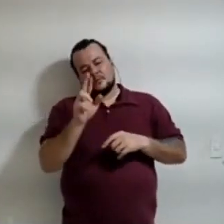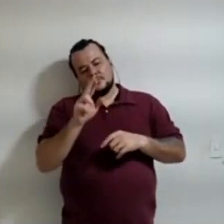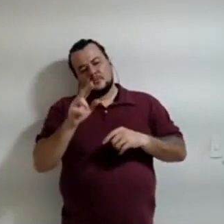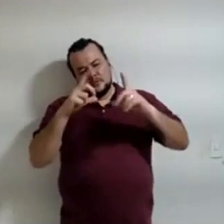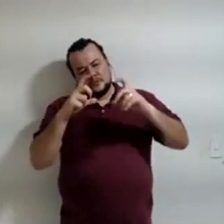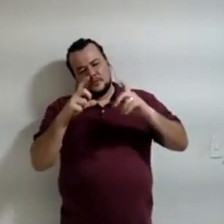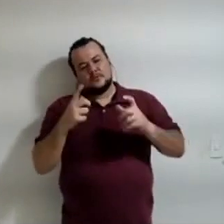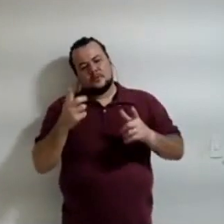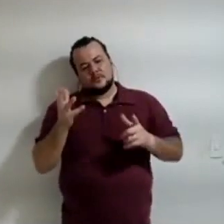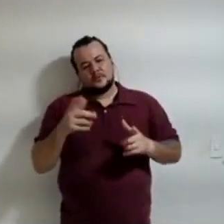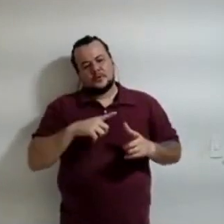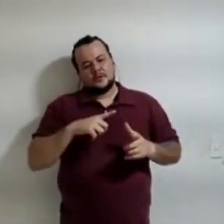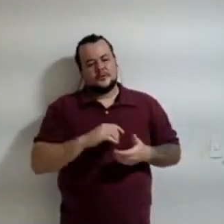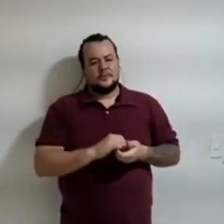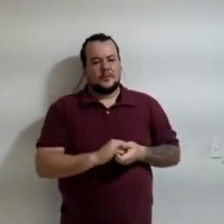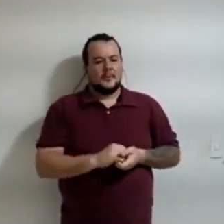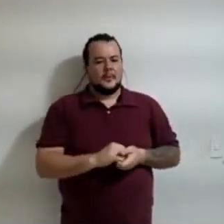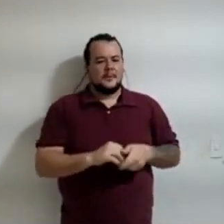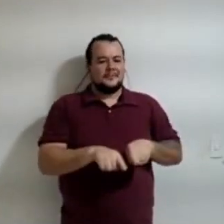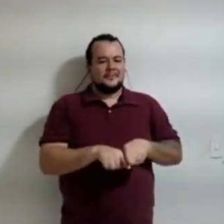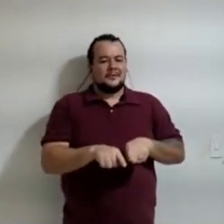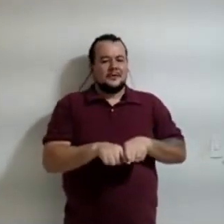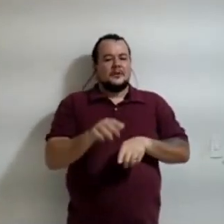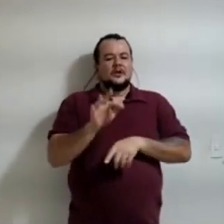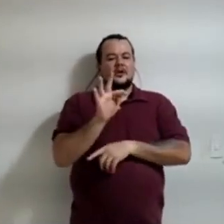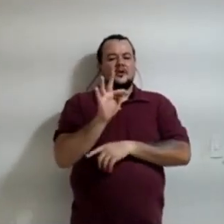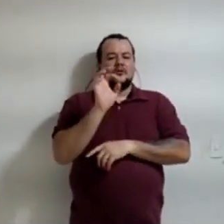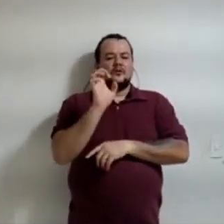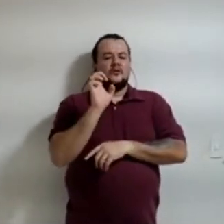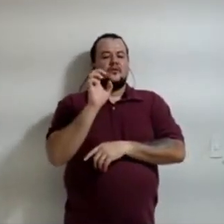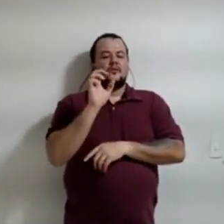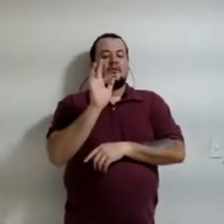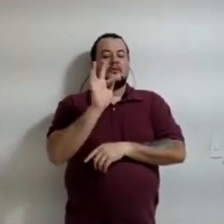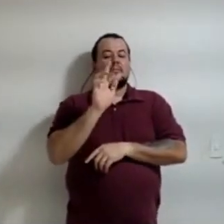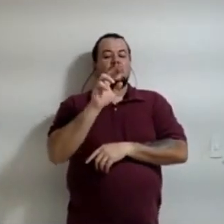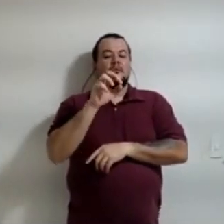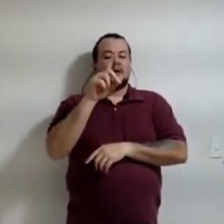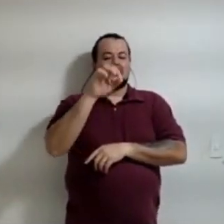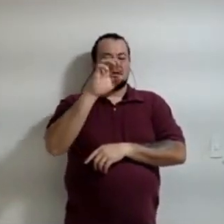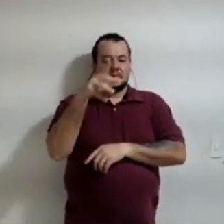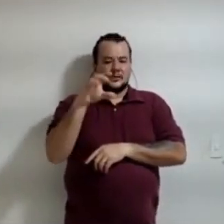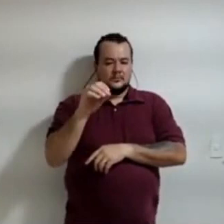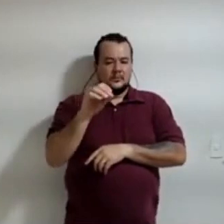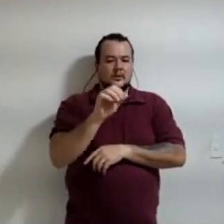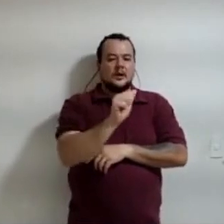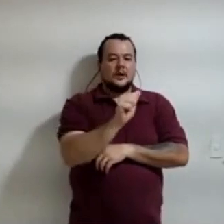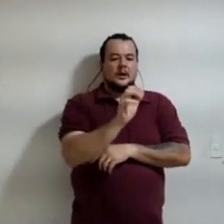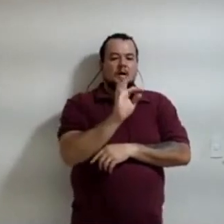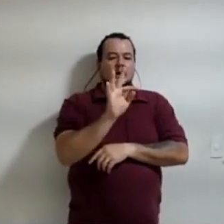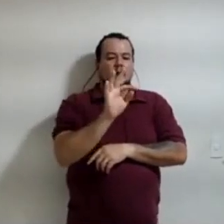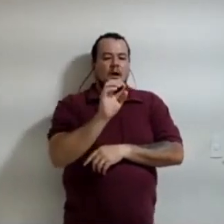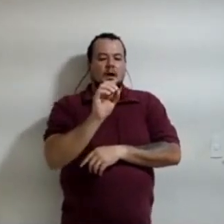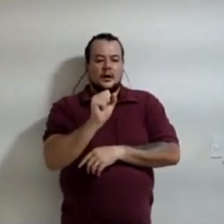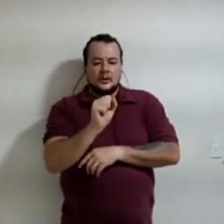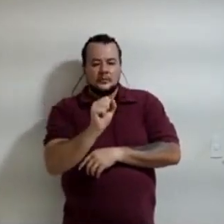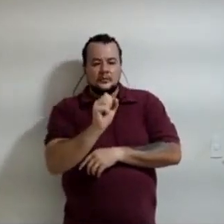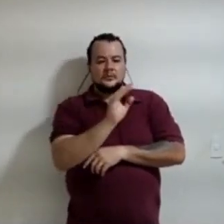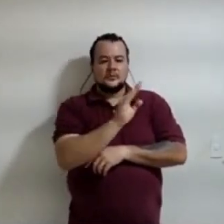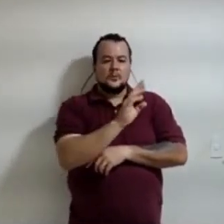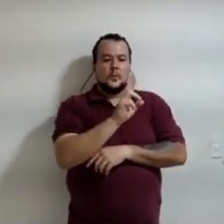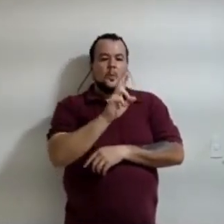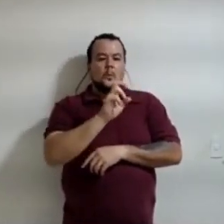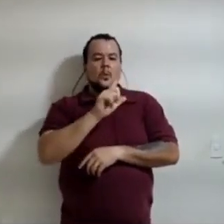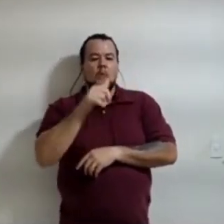A Fundação Atos Bulcão, que gentilmente cedeu um certo número de azulejos para compor os